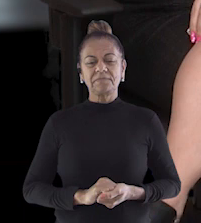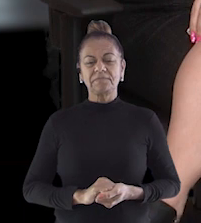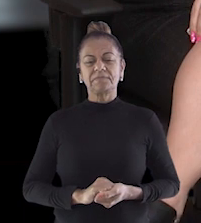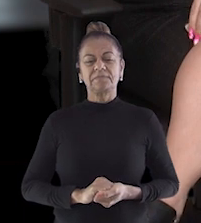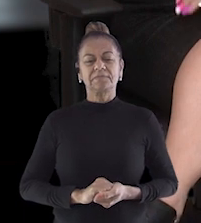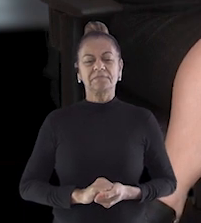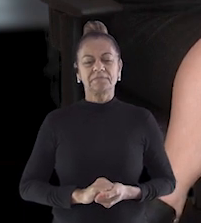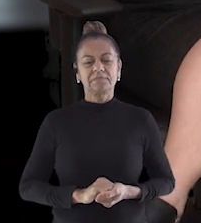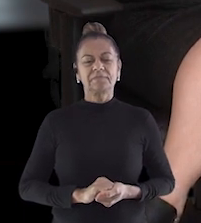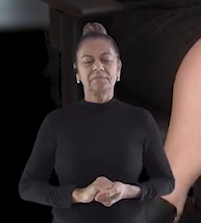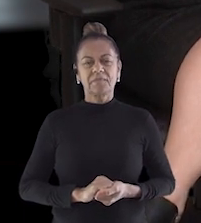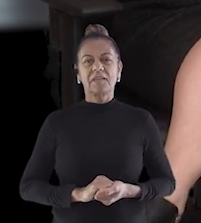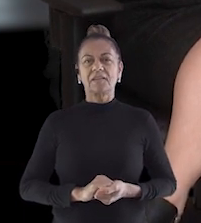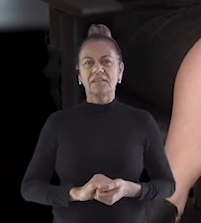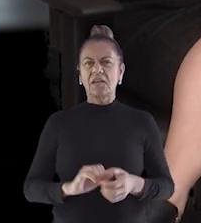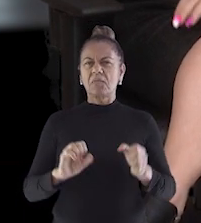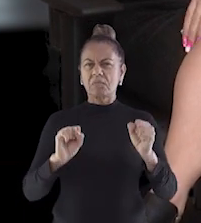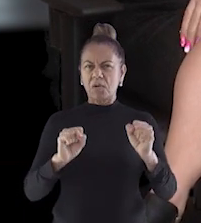988 04